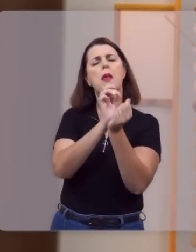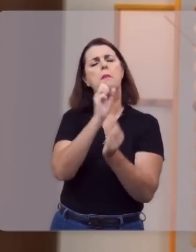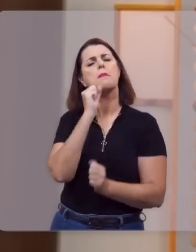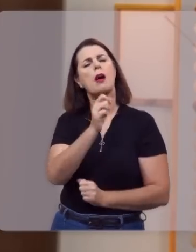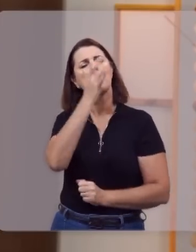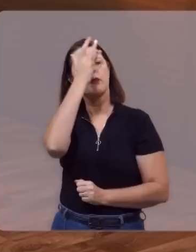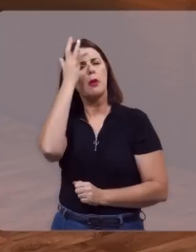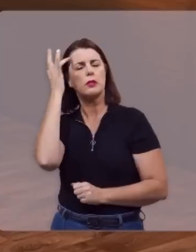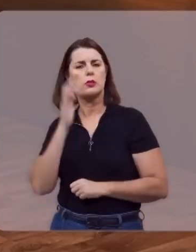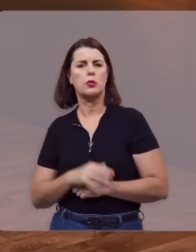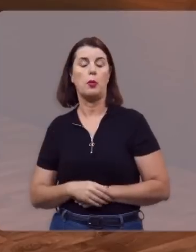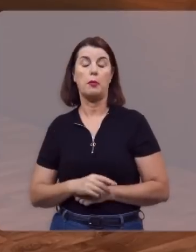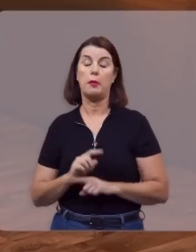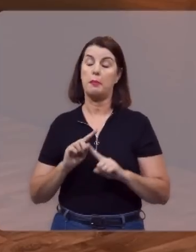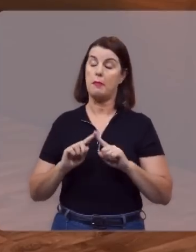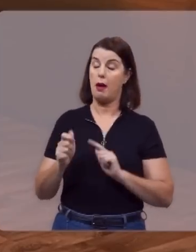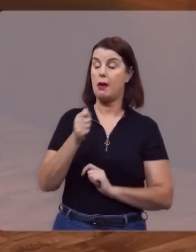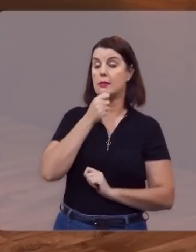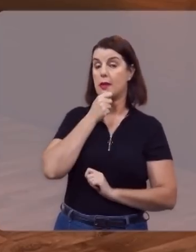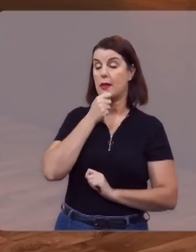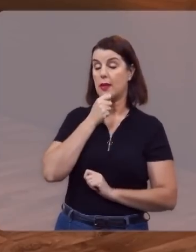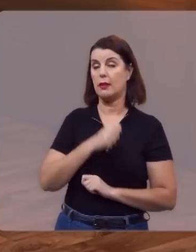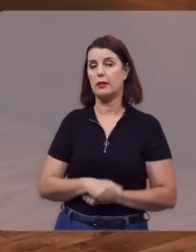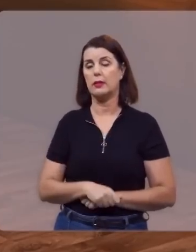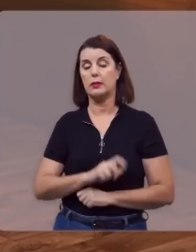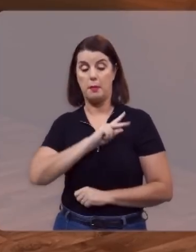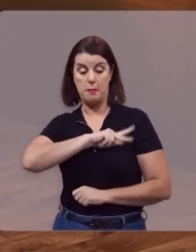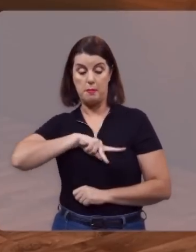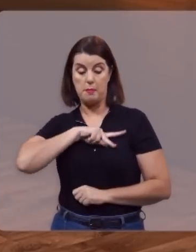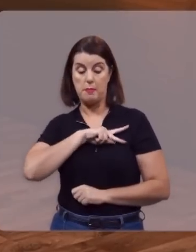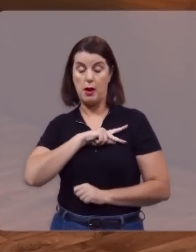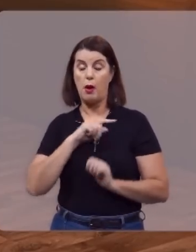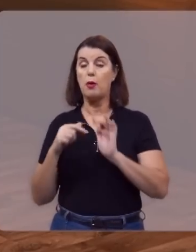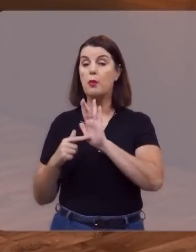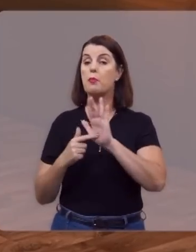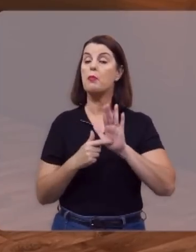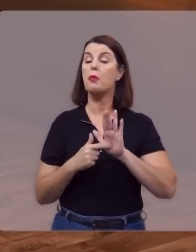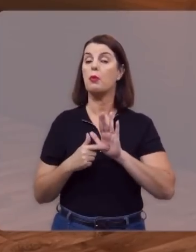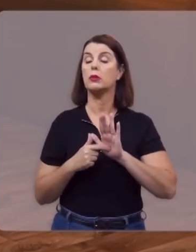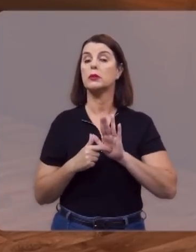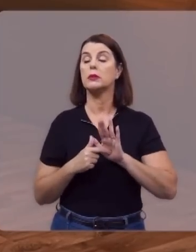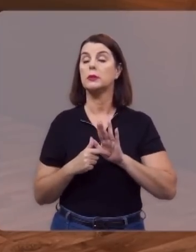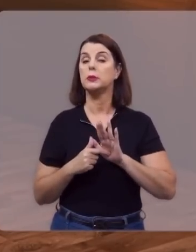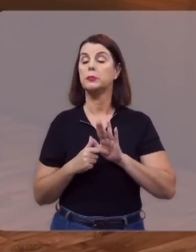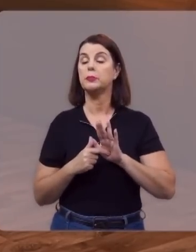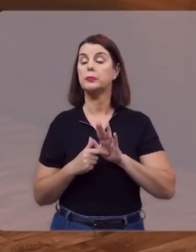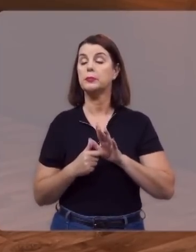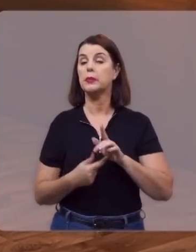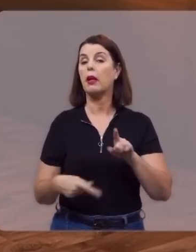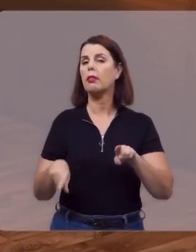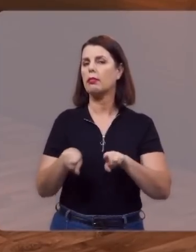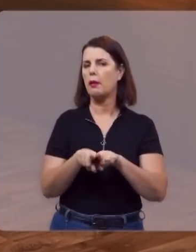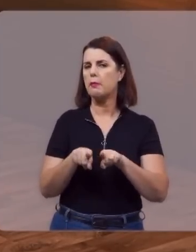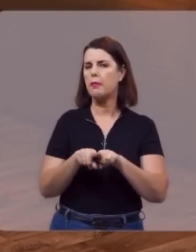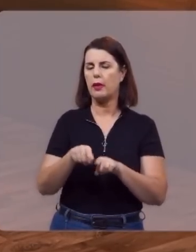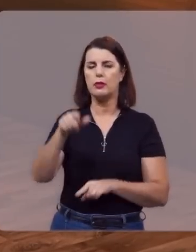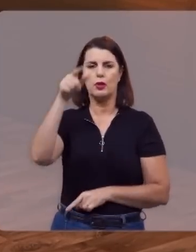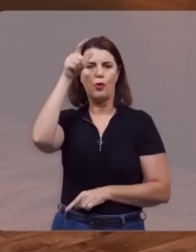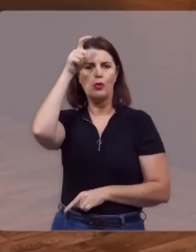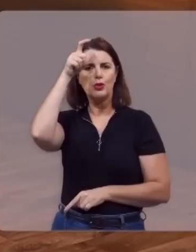pessoas. Mas ainda, o apóstolo Paulo vai nos mostrar que o